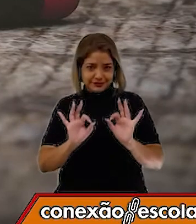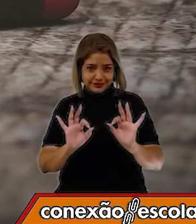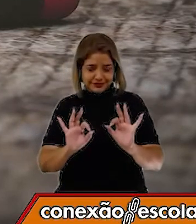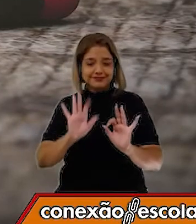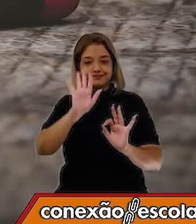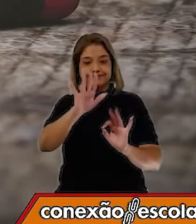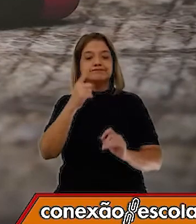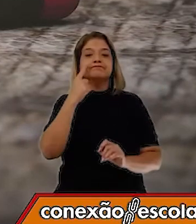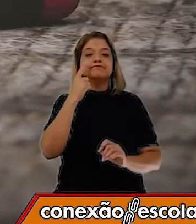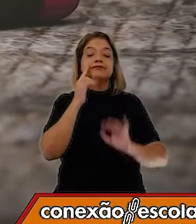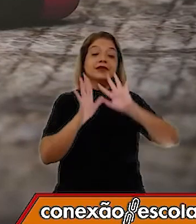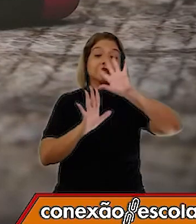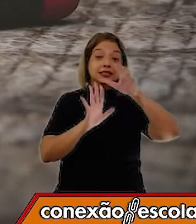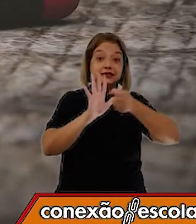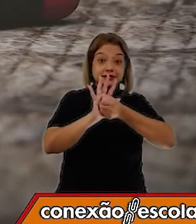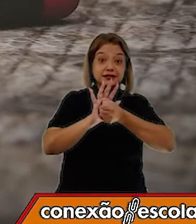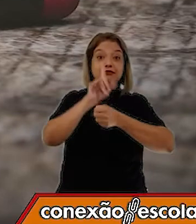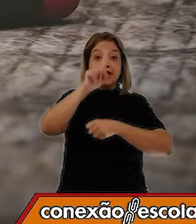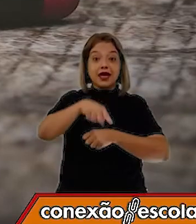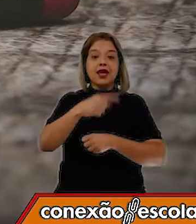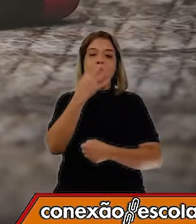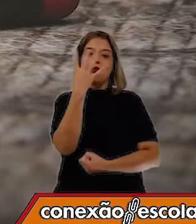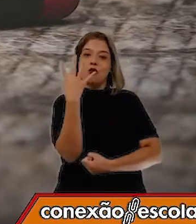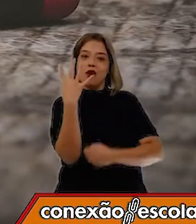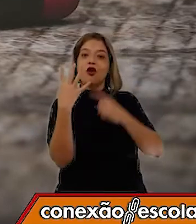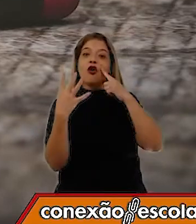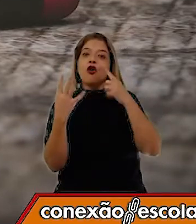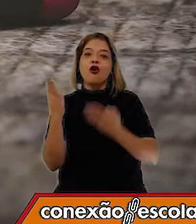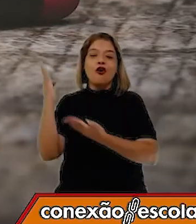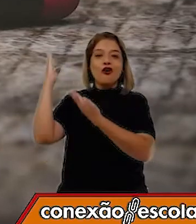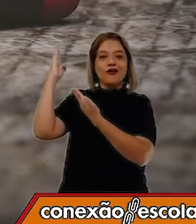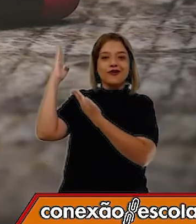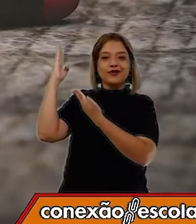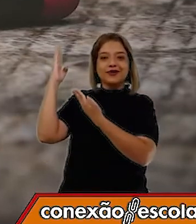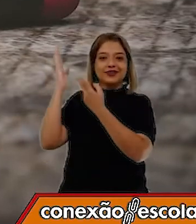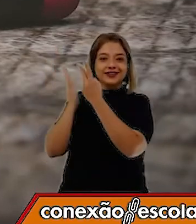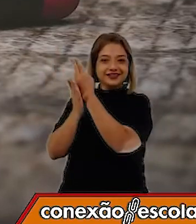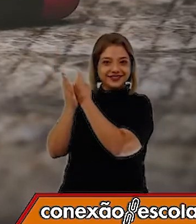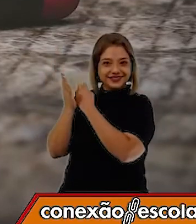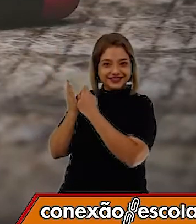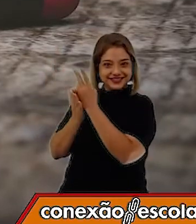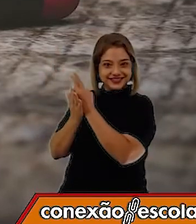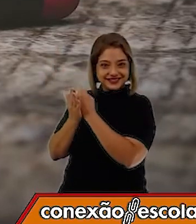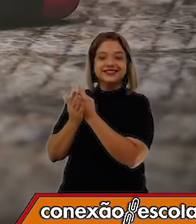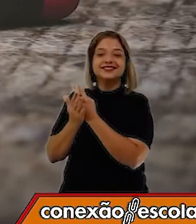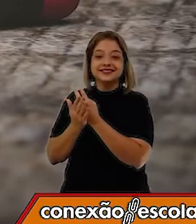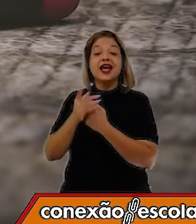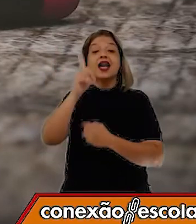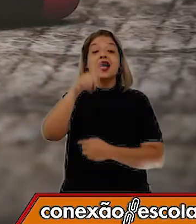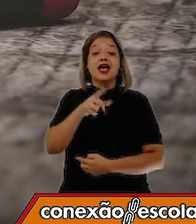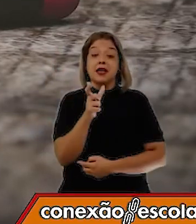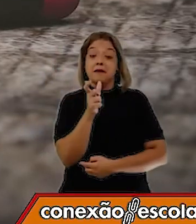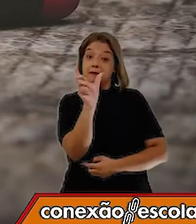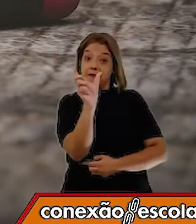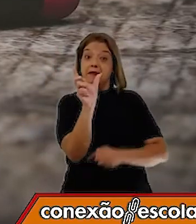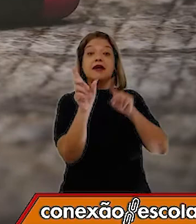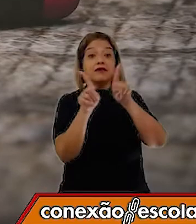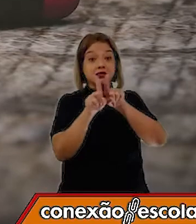símbolo número 4, olha aí para vocês verem. E a palavra